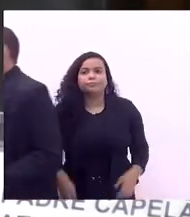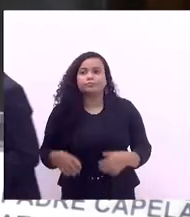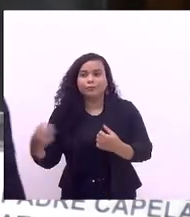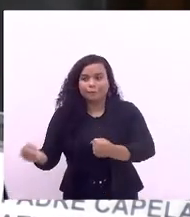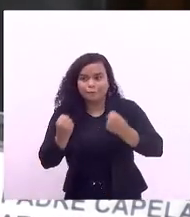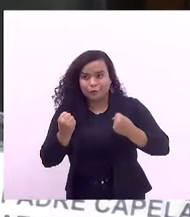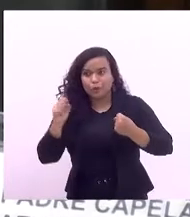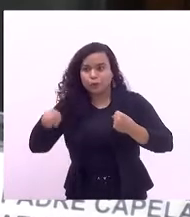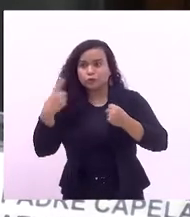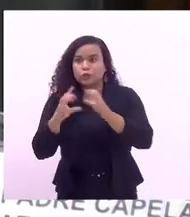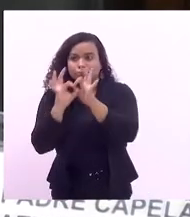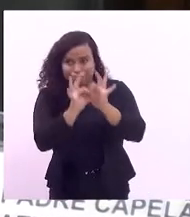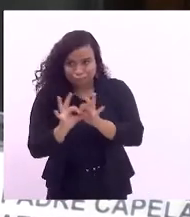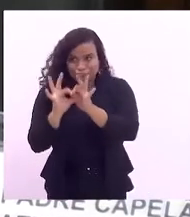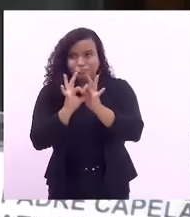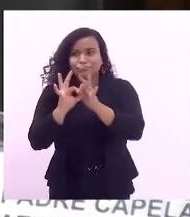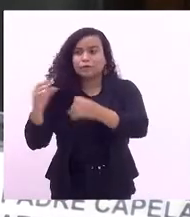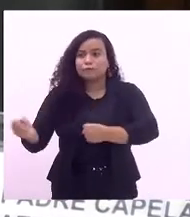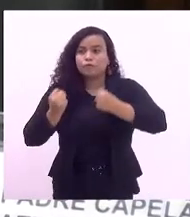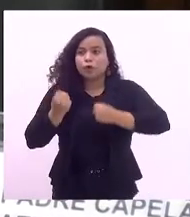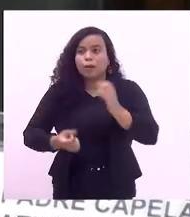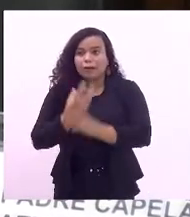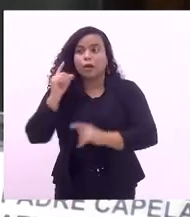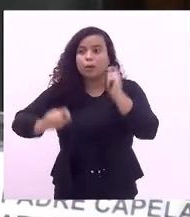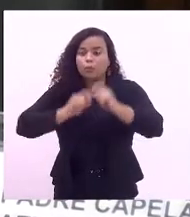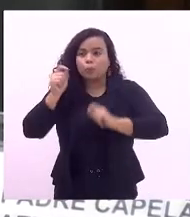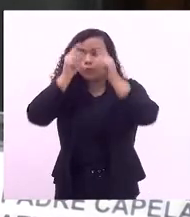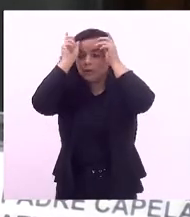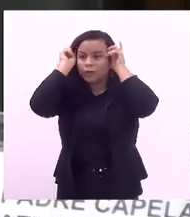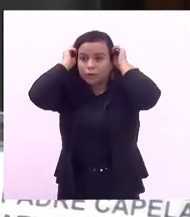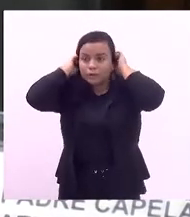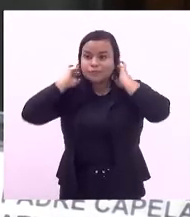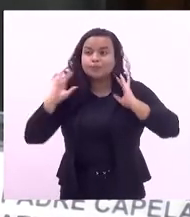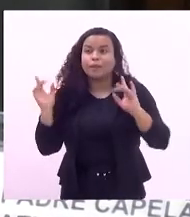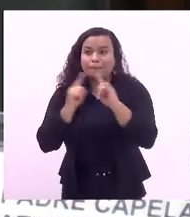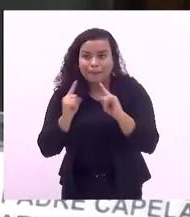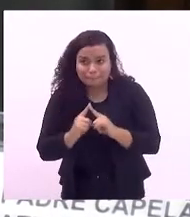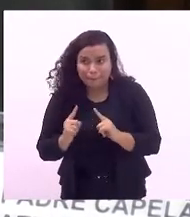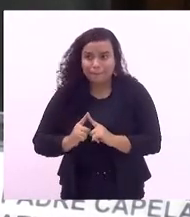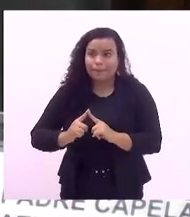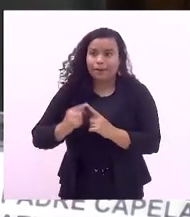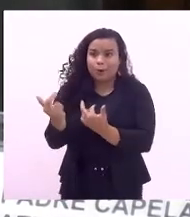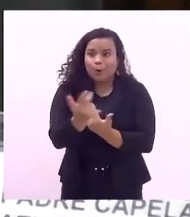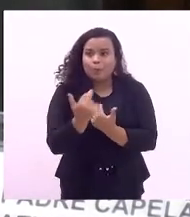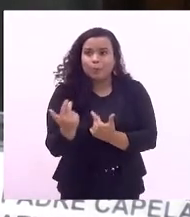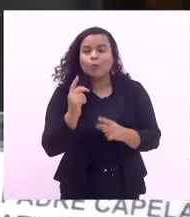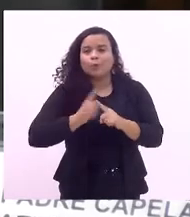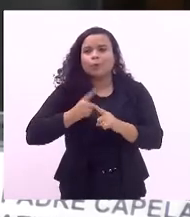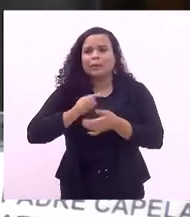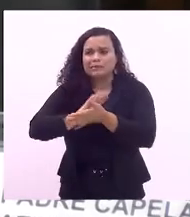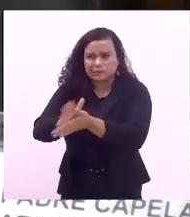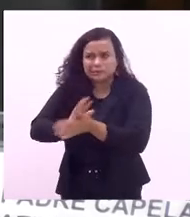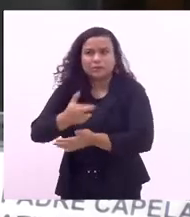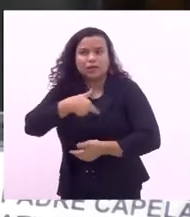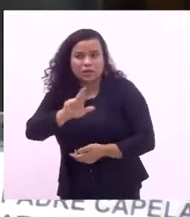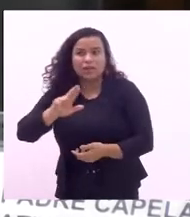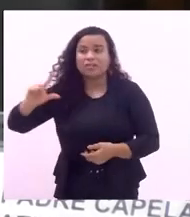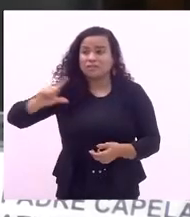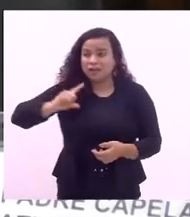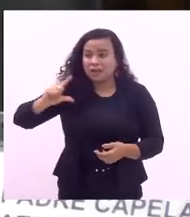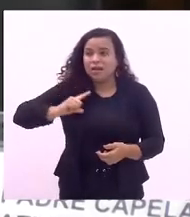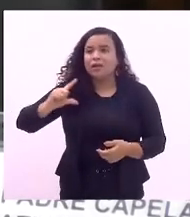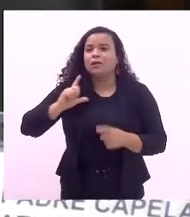de fortalecer os nossos laços e fortalecer nossos pontos comuns porque a discriminação religiosa ela acontece